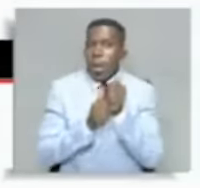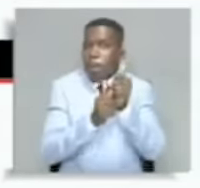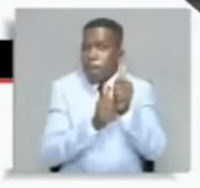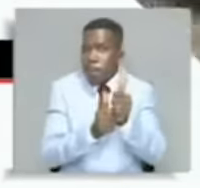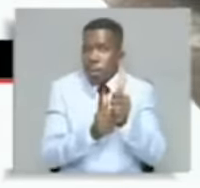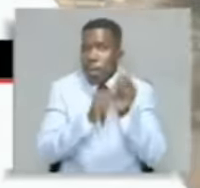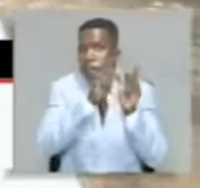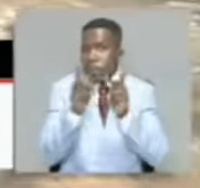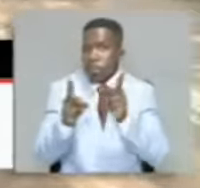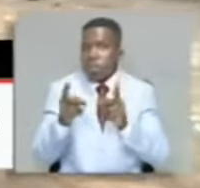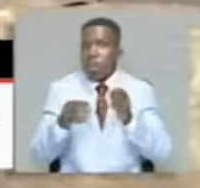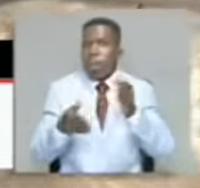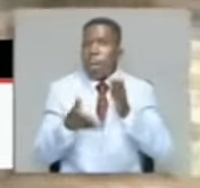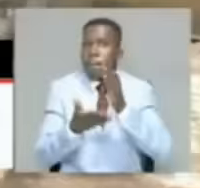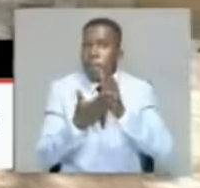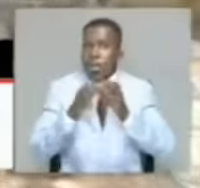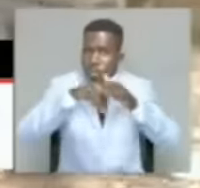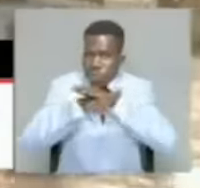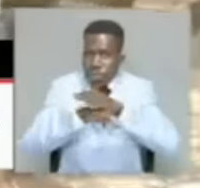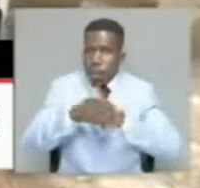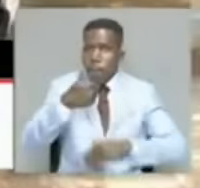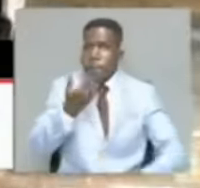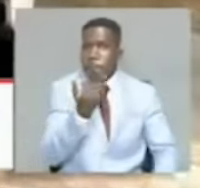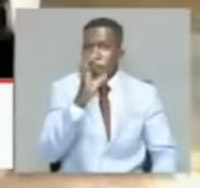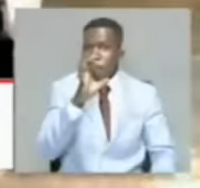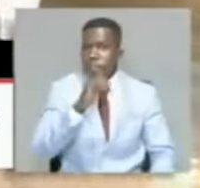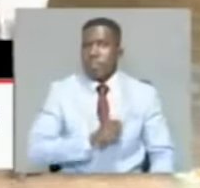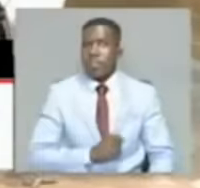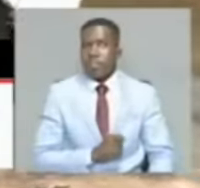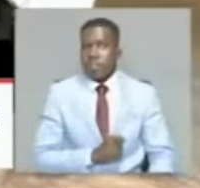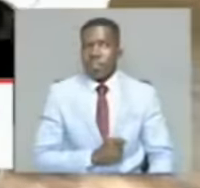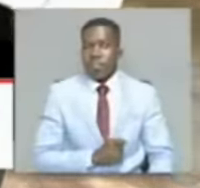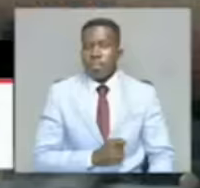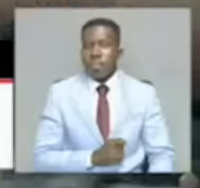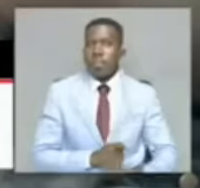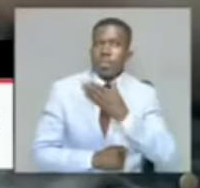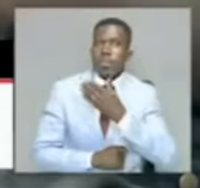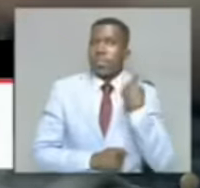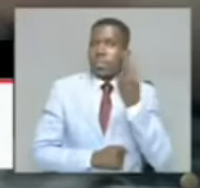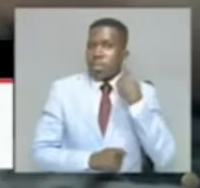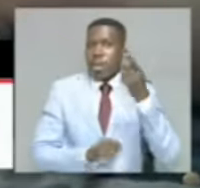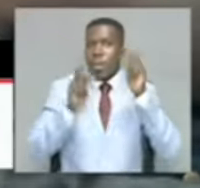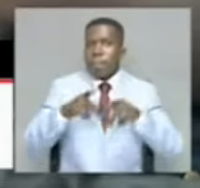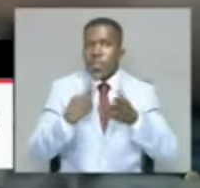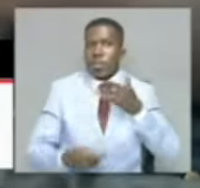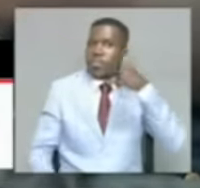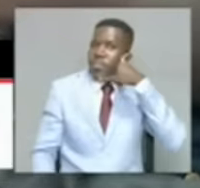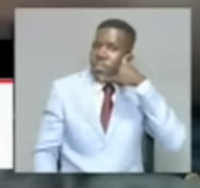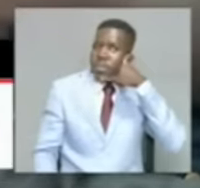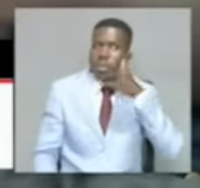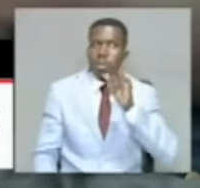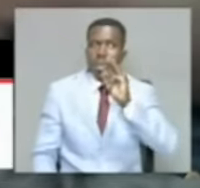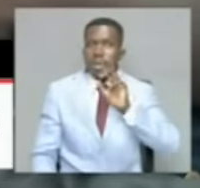de clientes na dependência do Banco BIC do Patriota. Tem sempre alguém que nos liga, se alguém é o Ivan, liga para